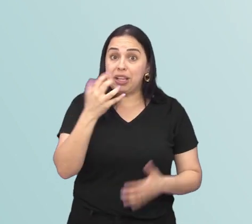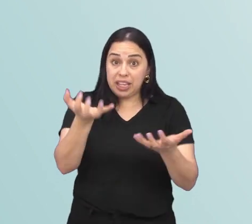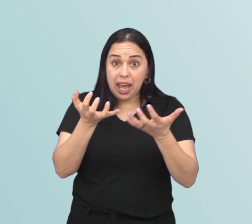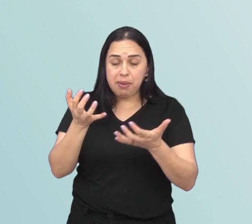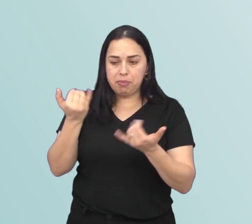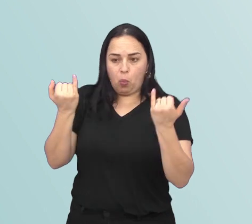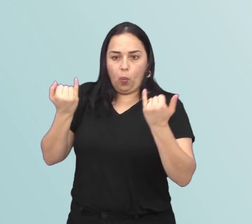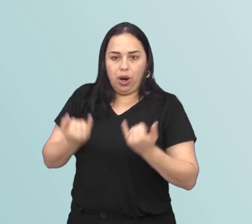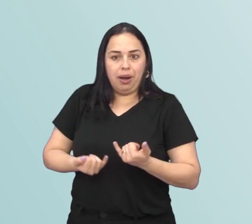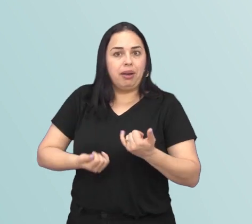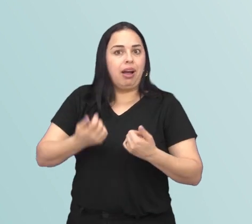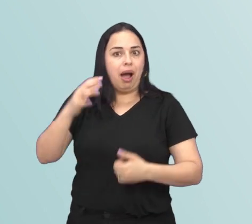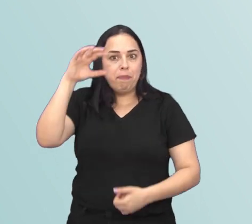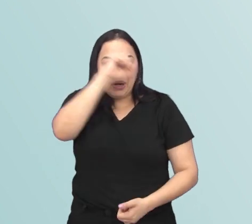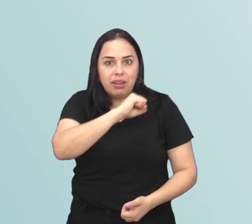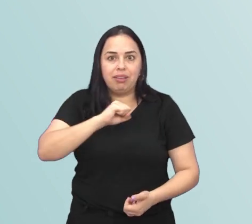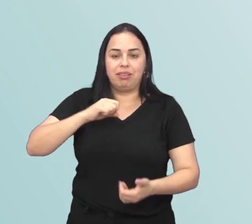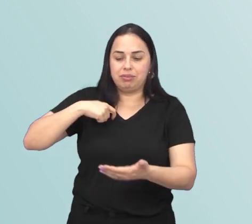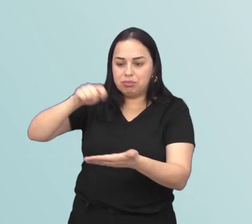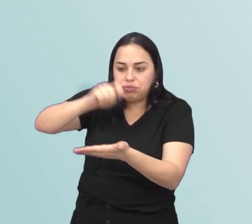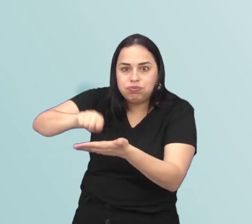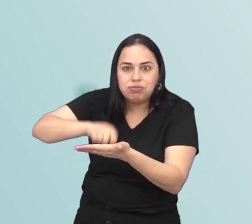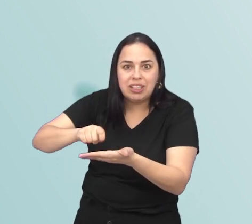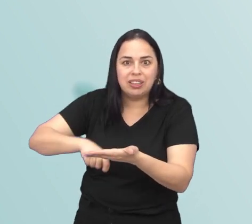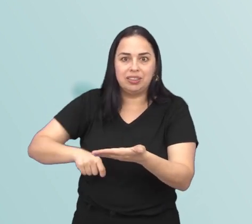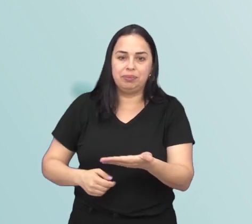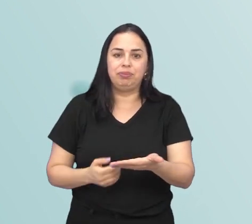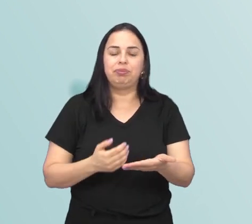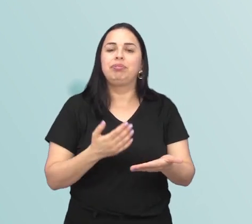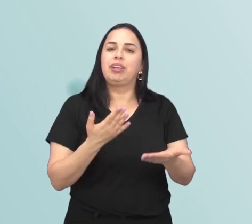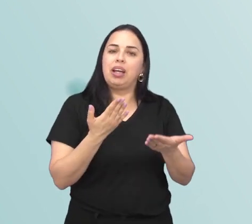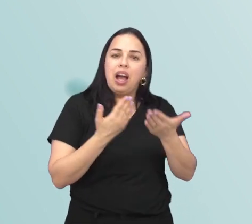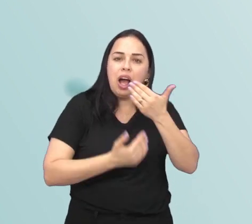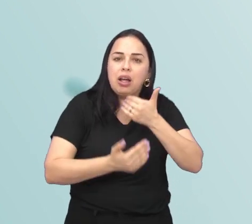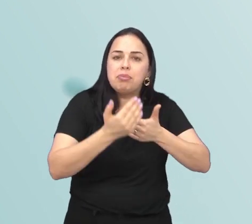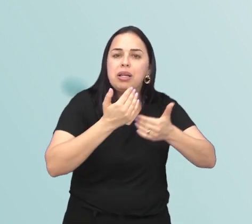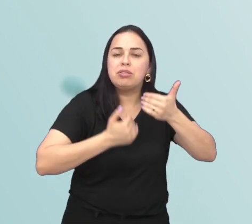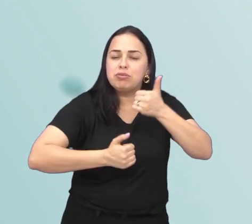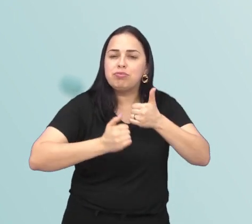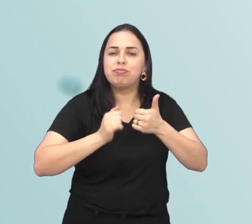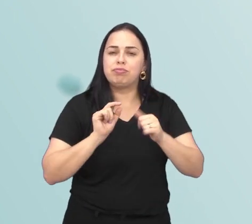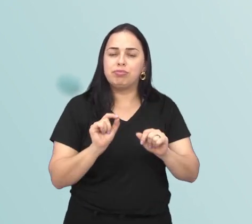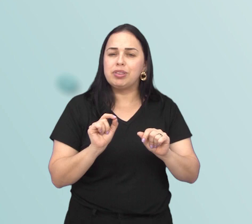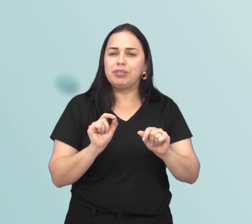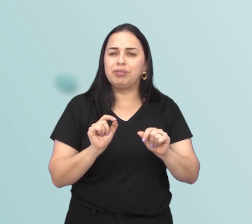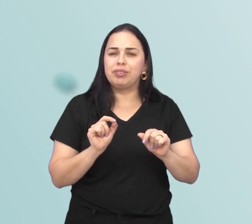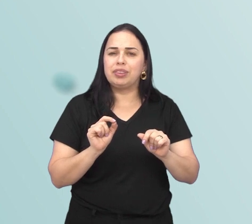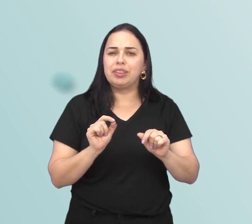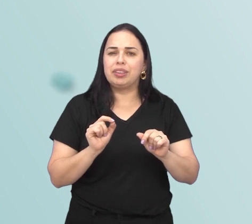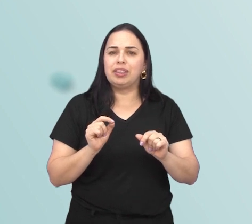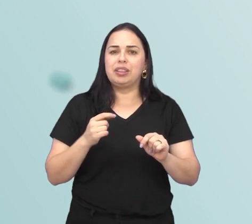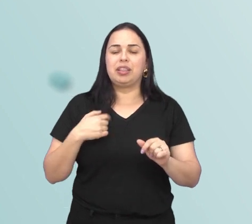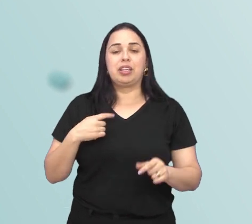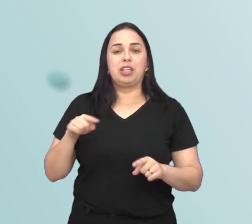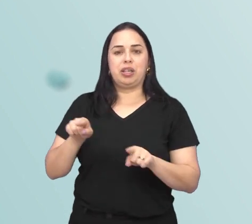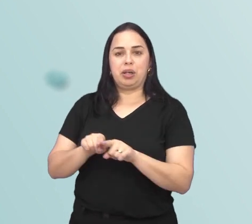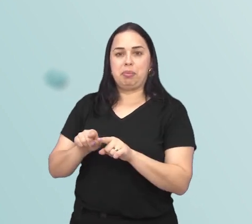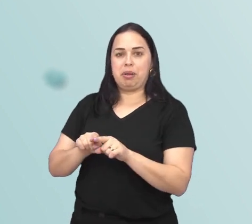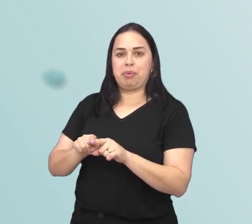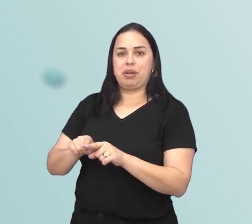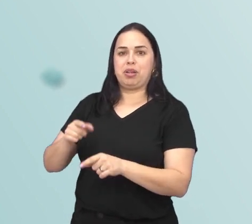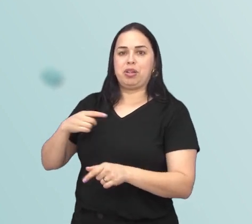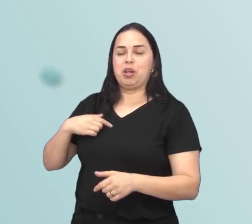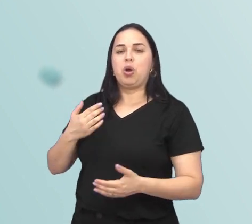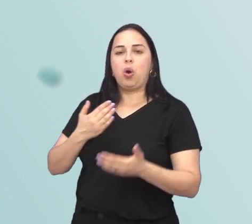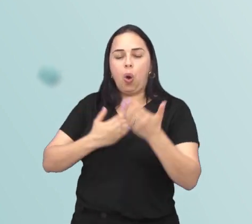precisa anotar esses alimentos e colocar no seu dia a dia. Alimentos caloria negativa são alimentos que o nosso corpo gasta mais